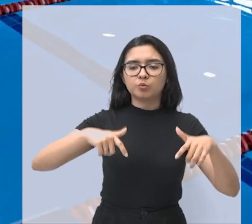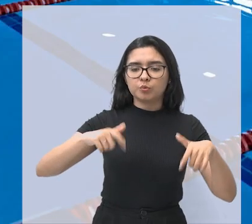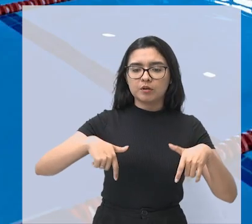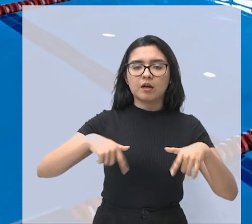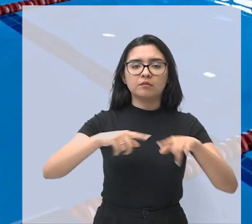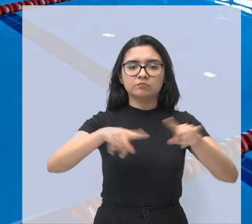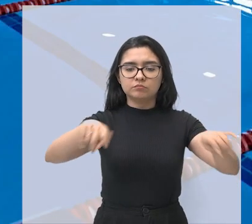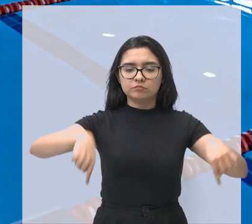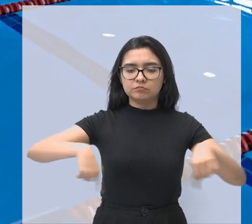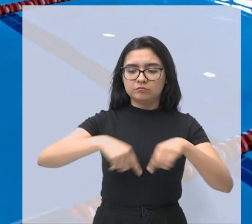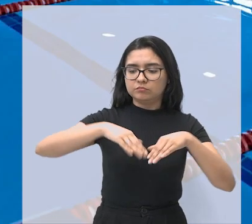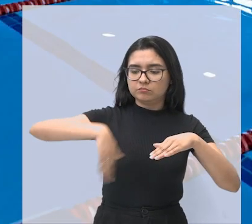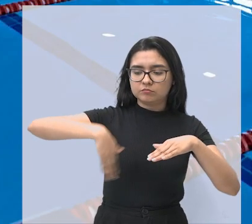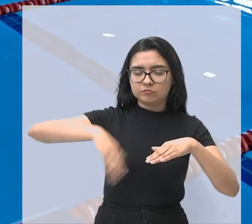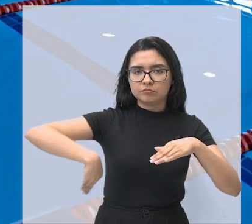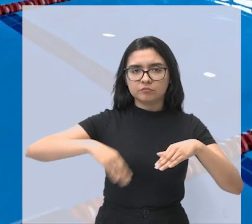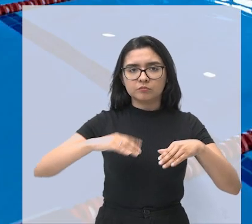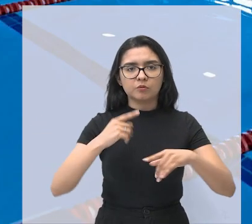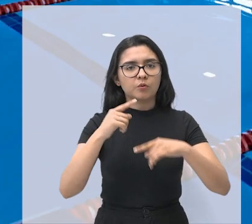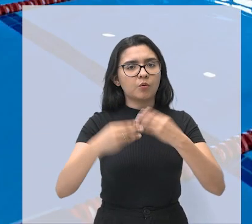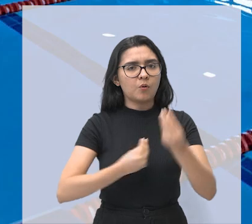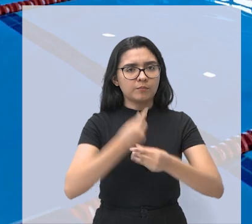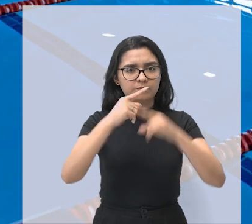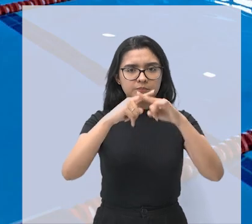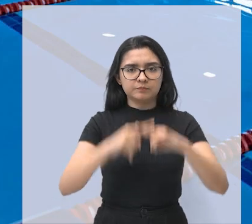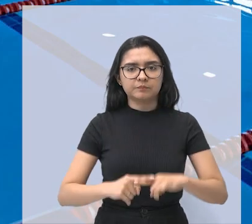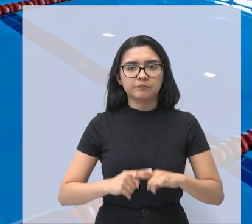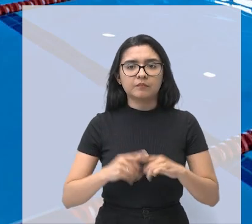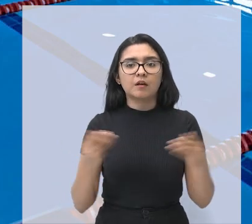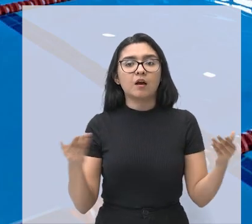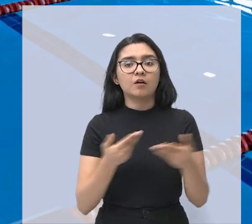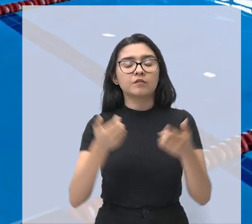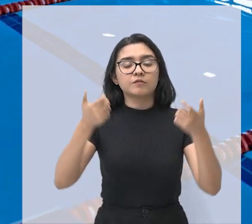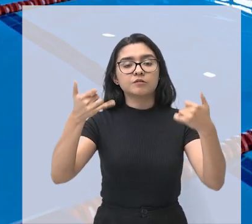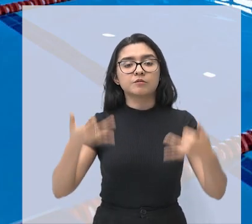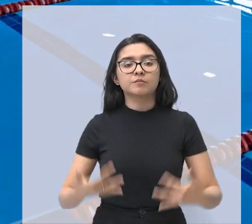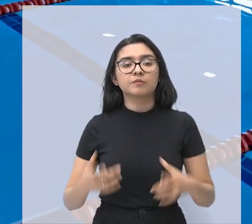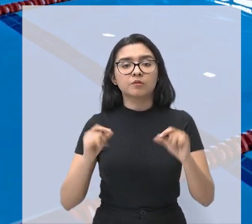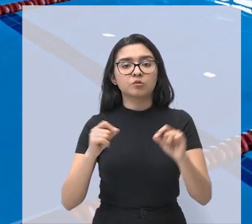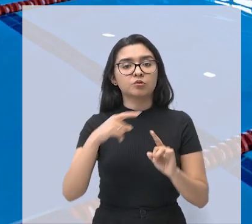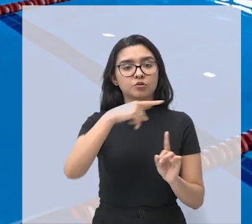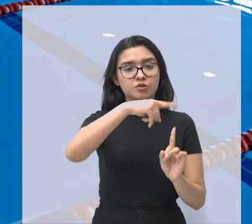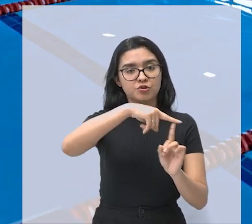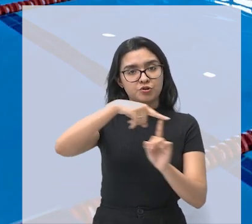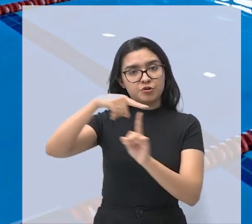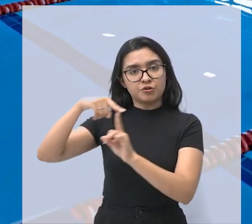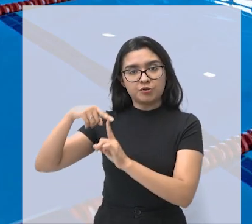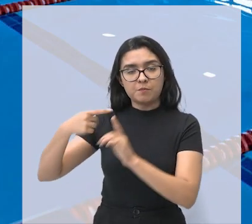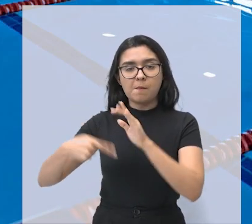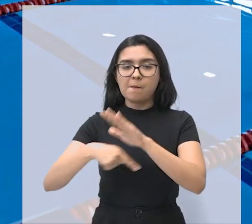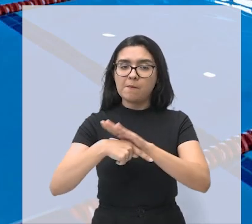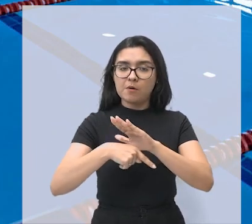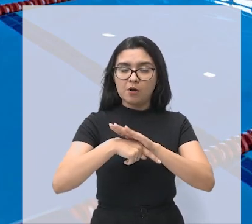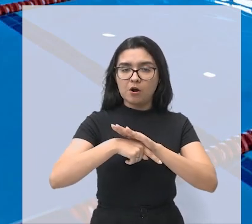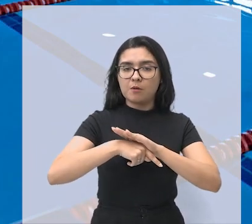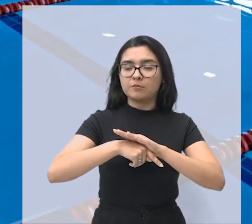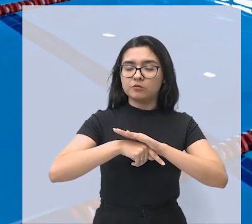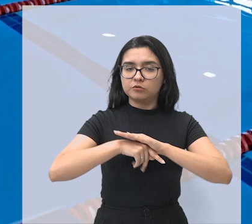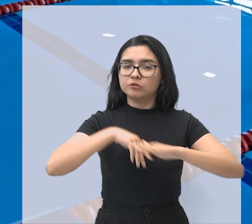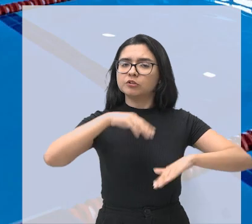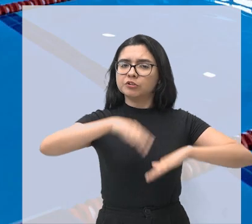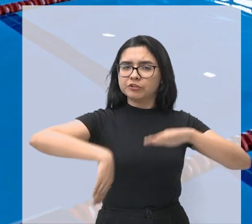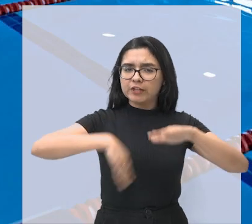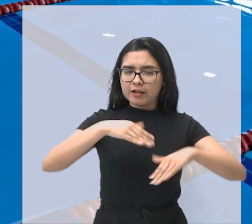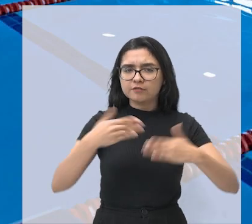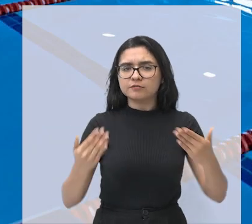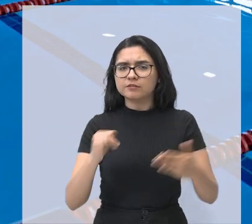que acontece ali durante a prova, nós vamos falar do quê? Dos estilos de nado. Vocês conhecem? Se